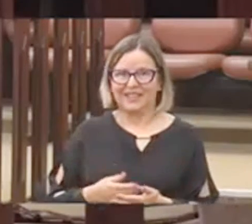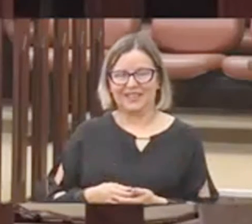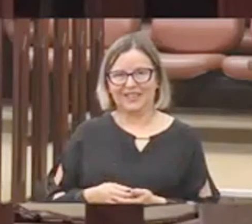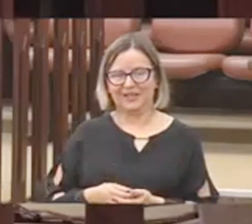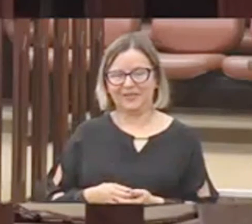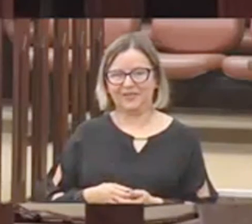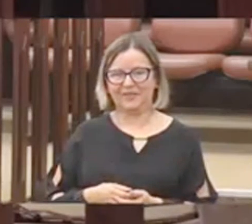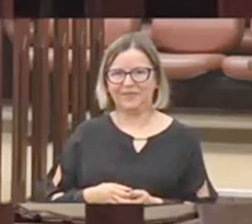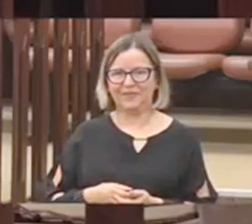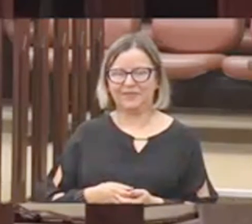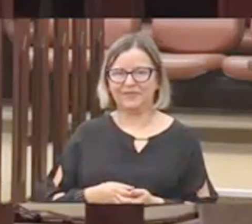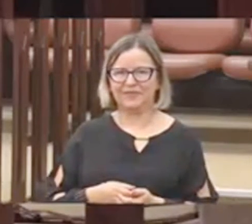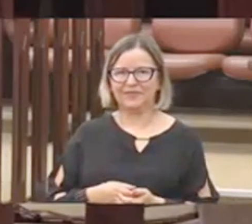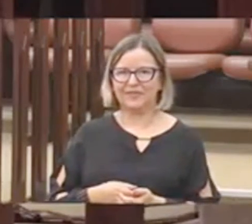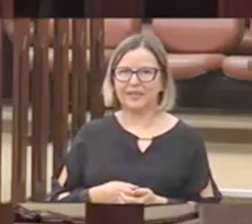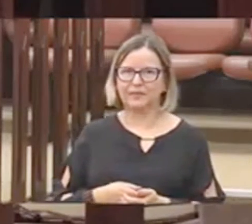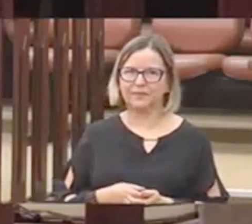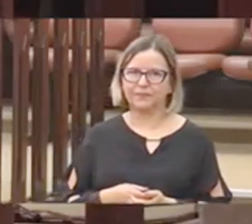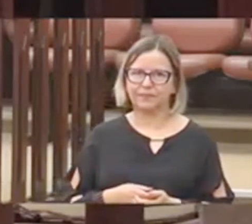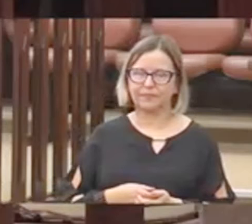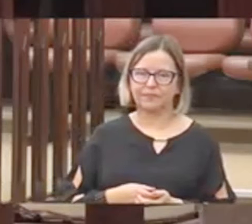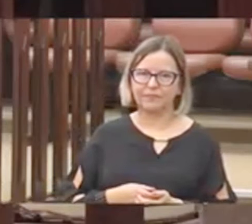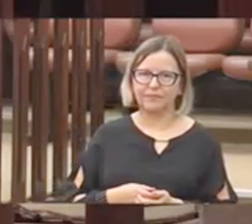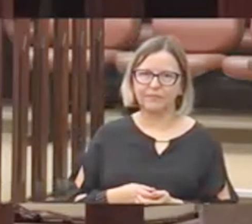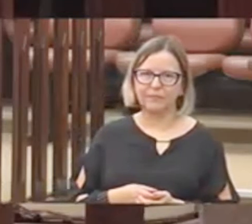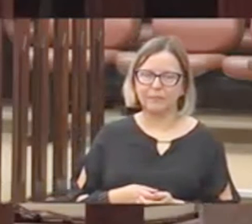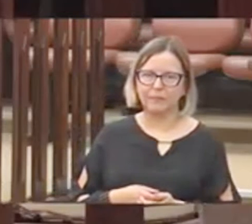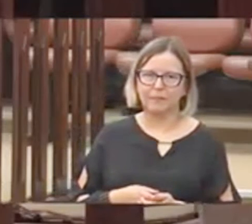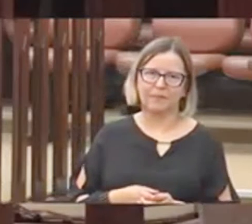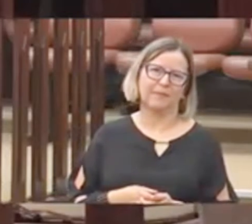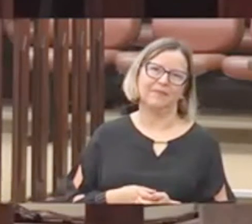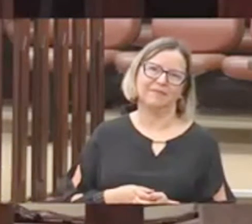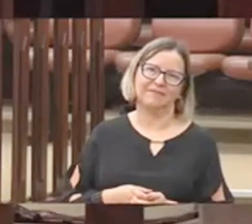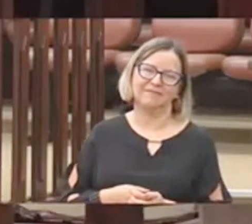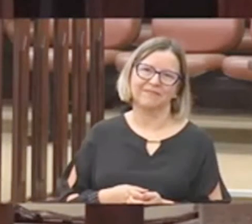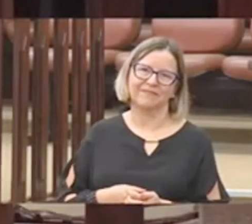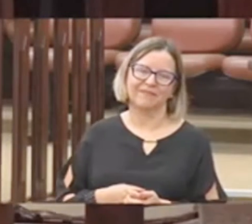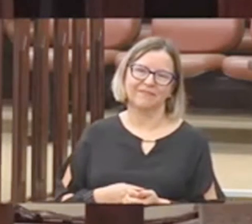Mude o disco. Passe a olhar para as provações